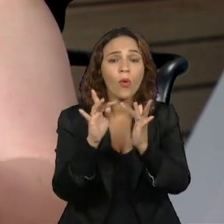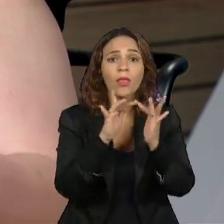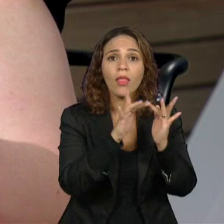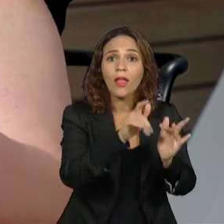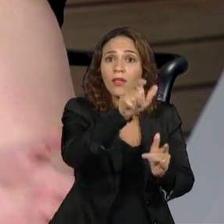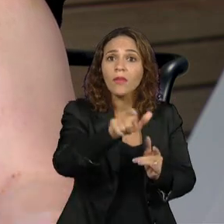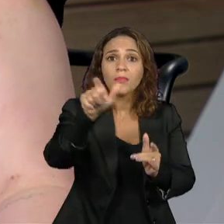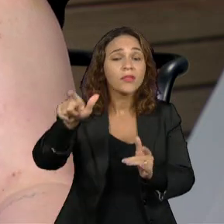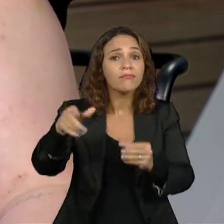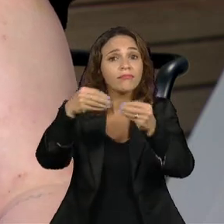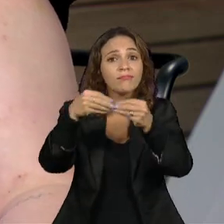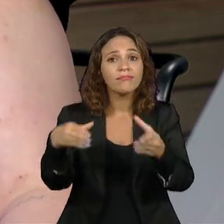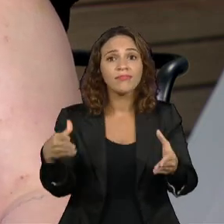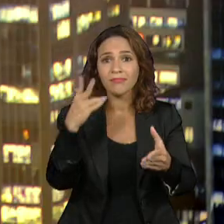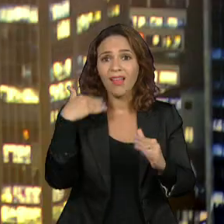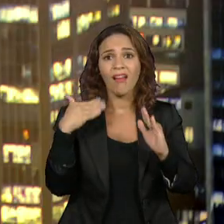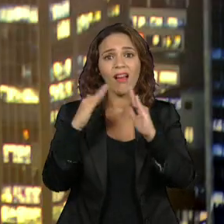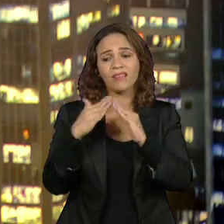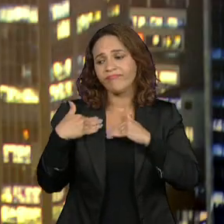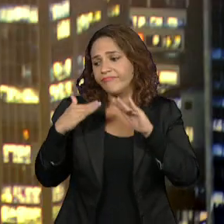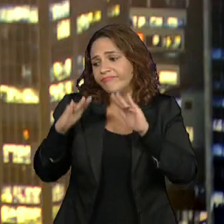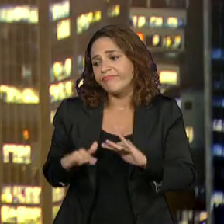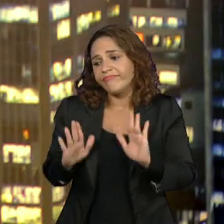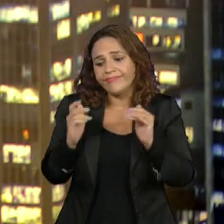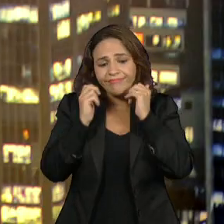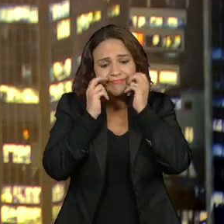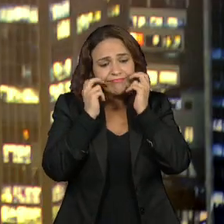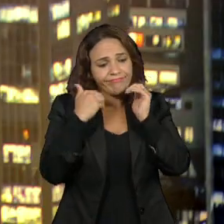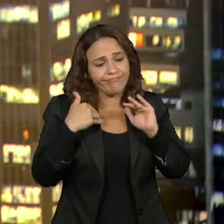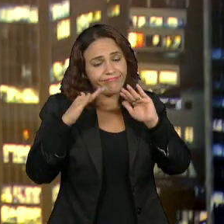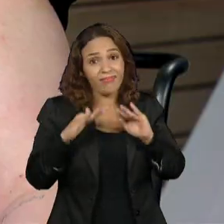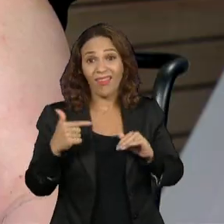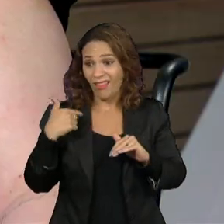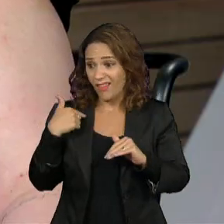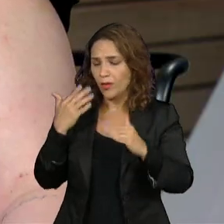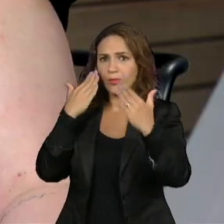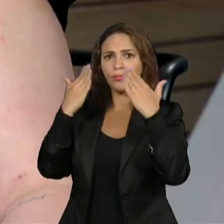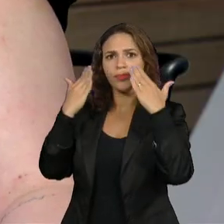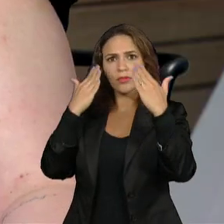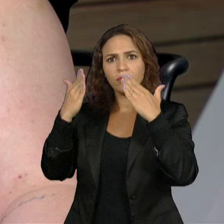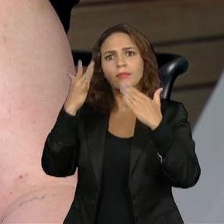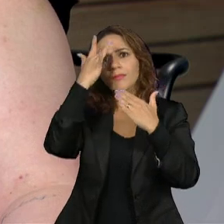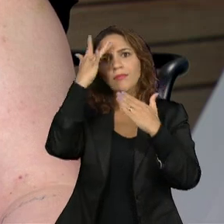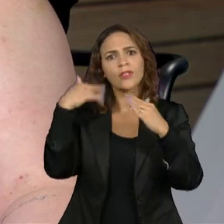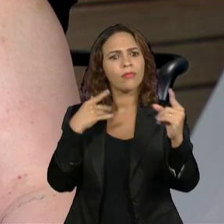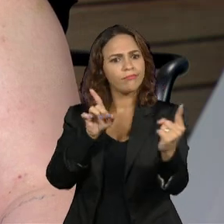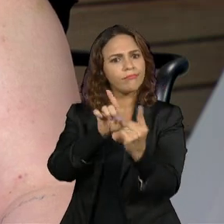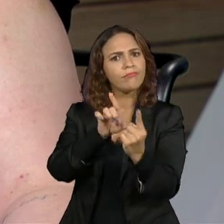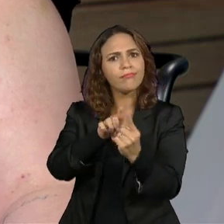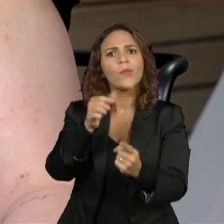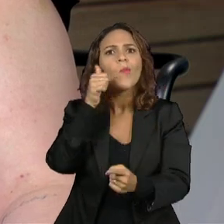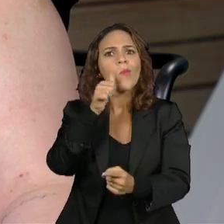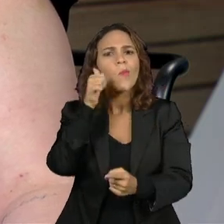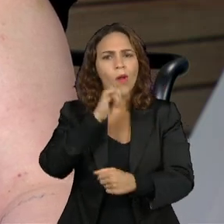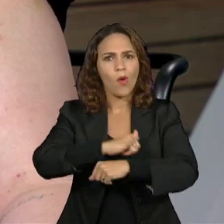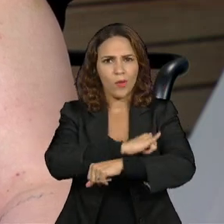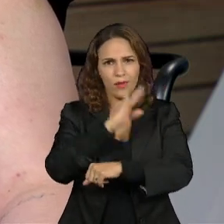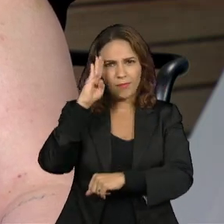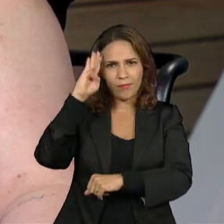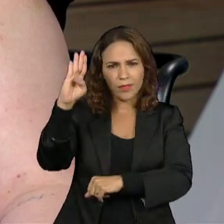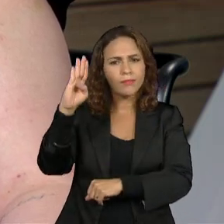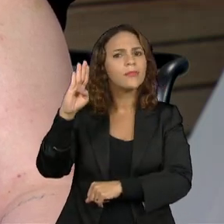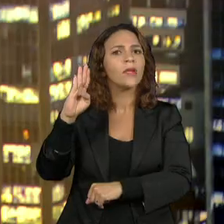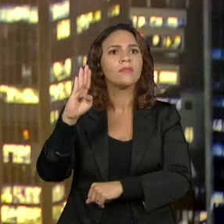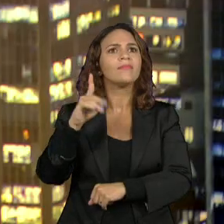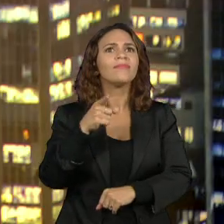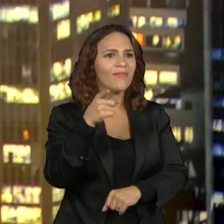pessoas, ela deixa de sair da casa dela. Né? Eu, como psicóloga, eu atendo mulheres gordas principalmente, isso bate muito para